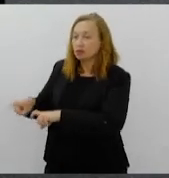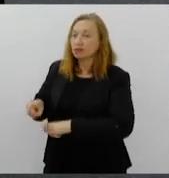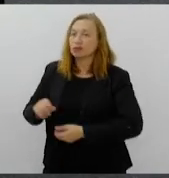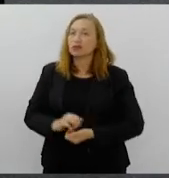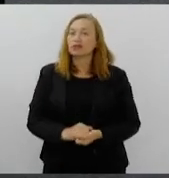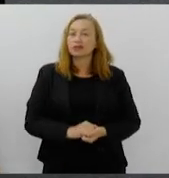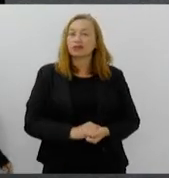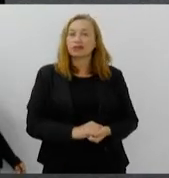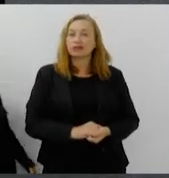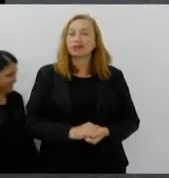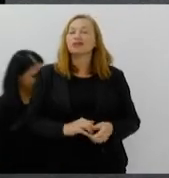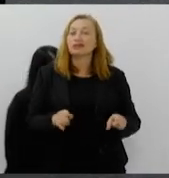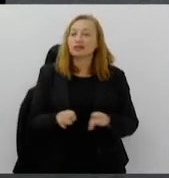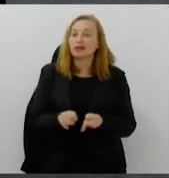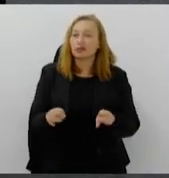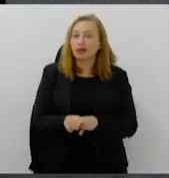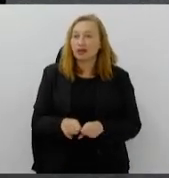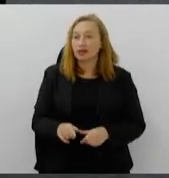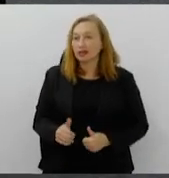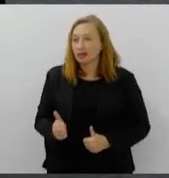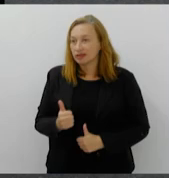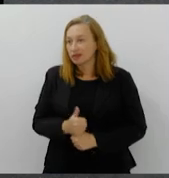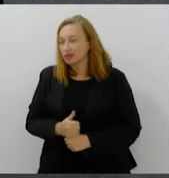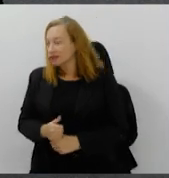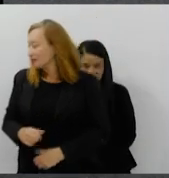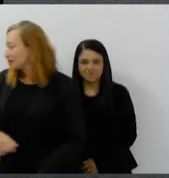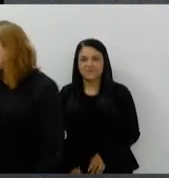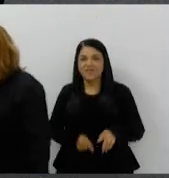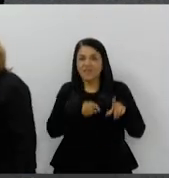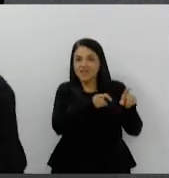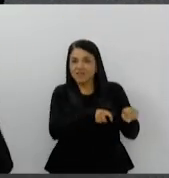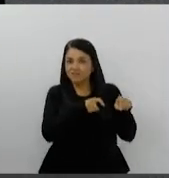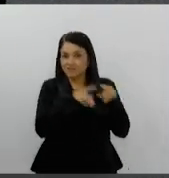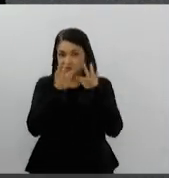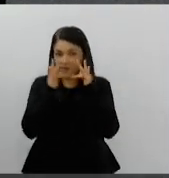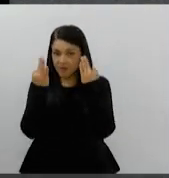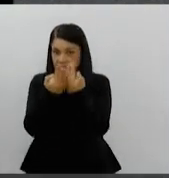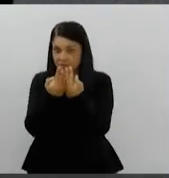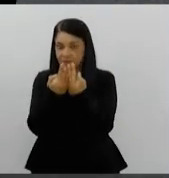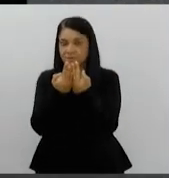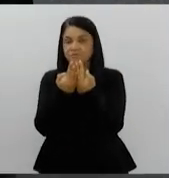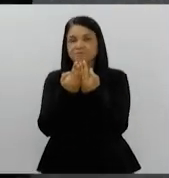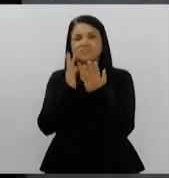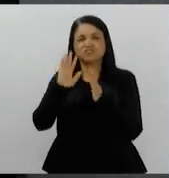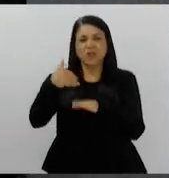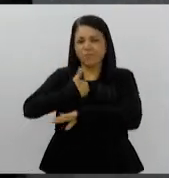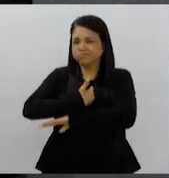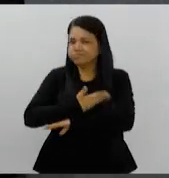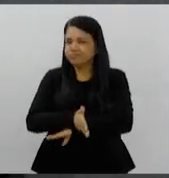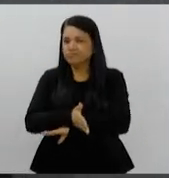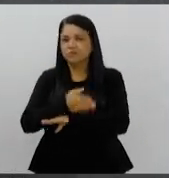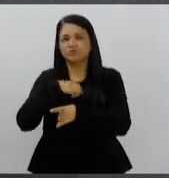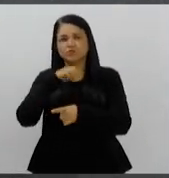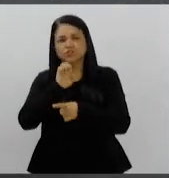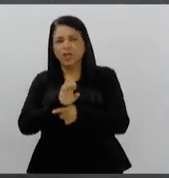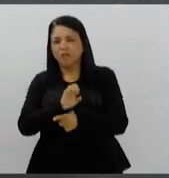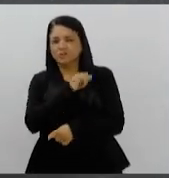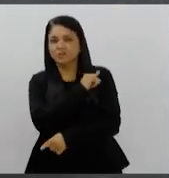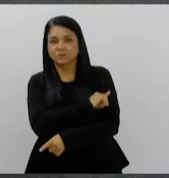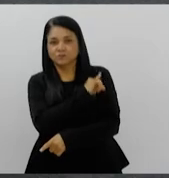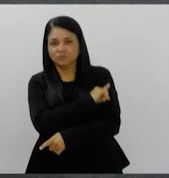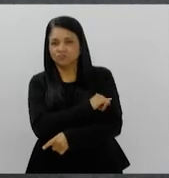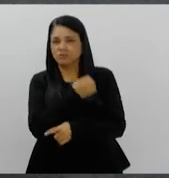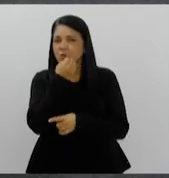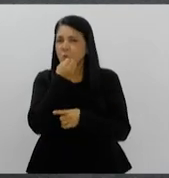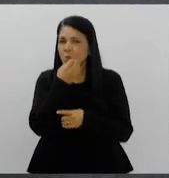agricultura familiar, mas também muito a agricultura familiar. Portanto, já passou da hora do Estado do Rio ter um